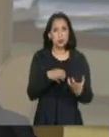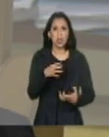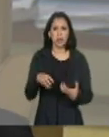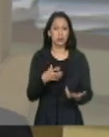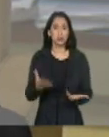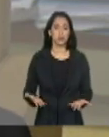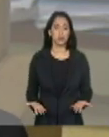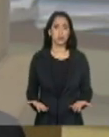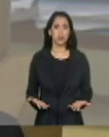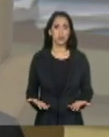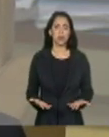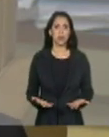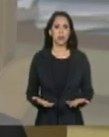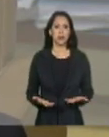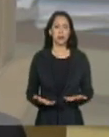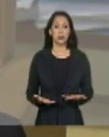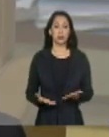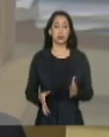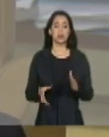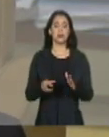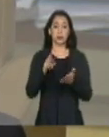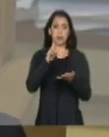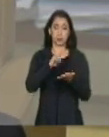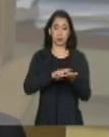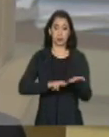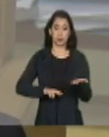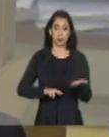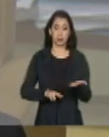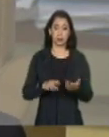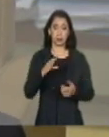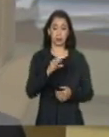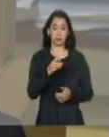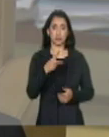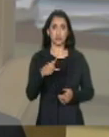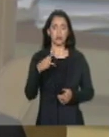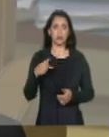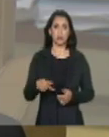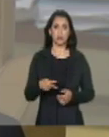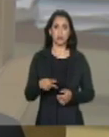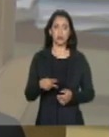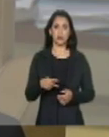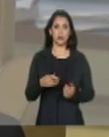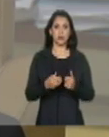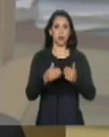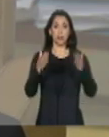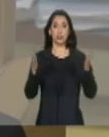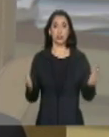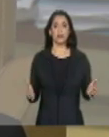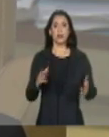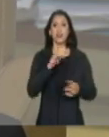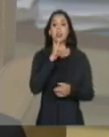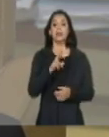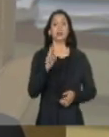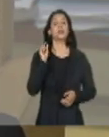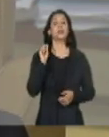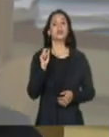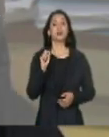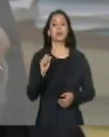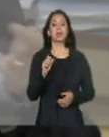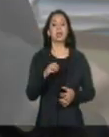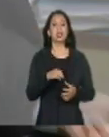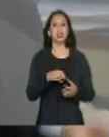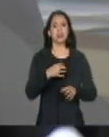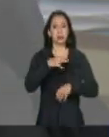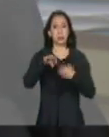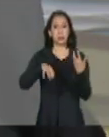demos. Dissemos que se aplicariam as regras do CPP, mas isto ficou em aberto e o resultado é esse festival. Veja,